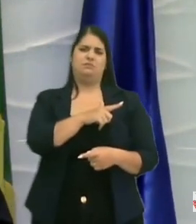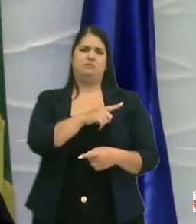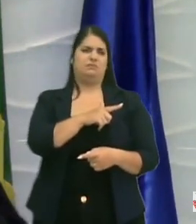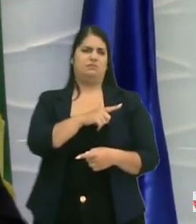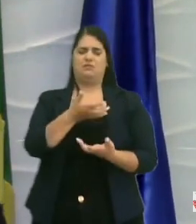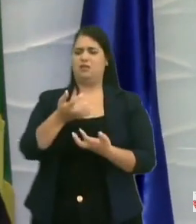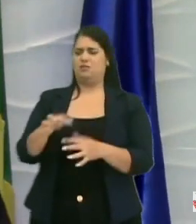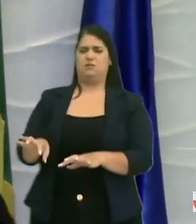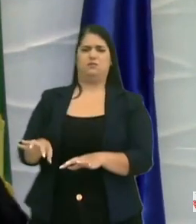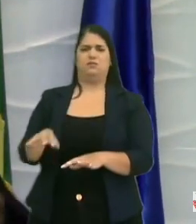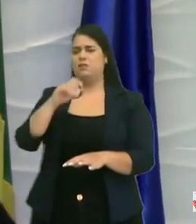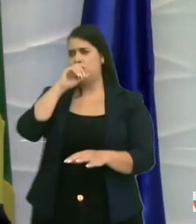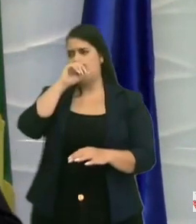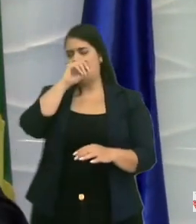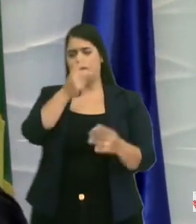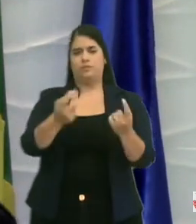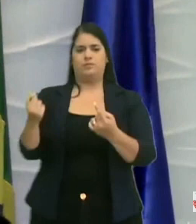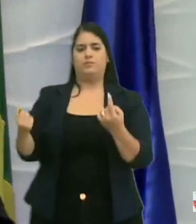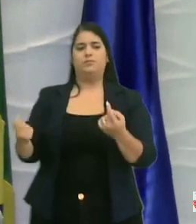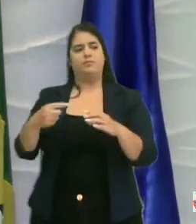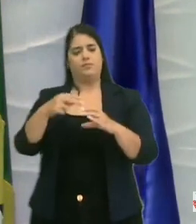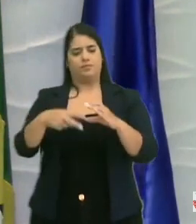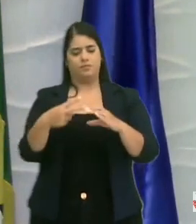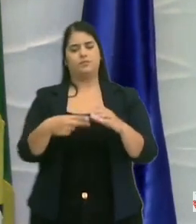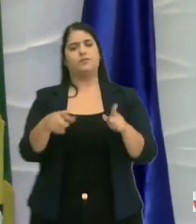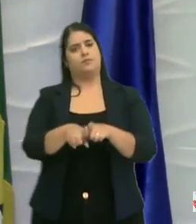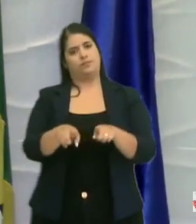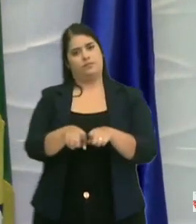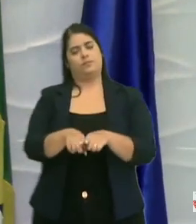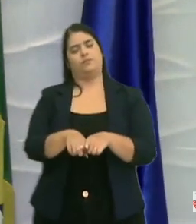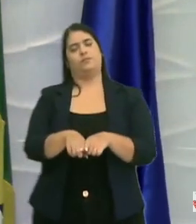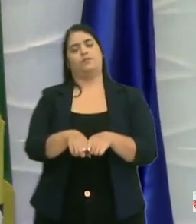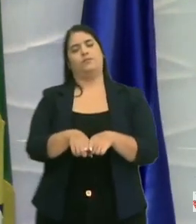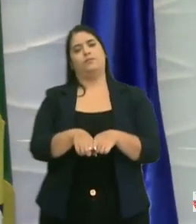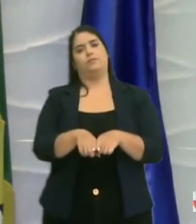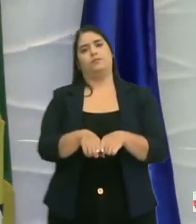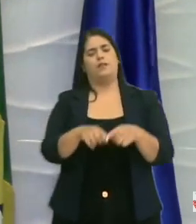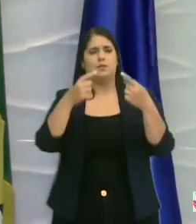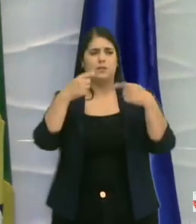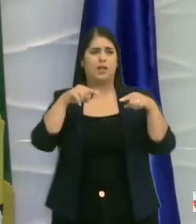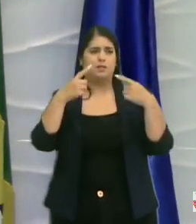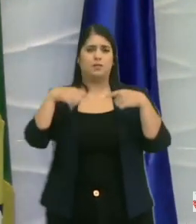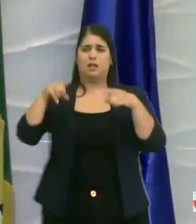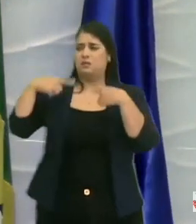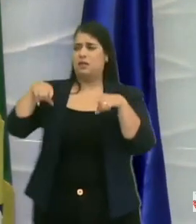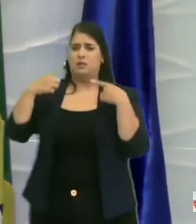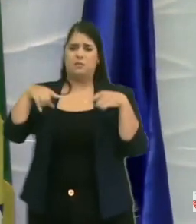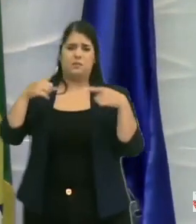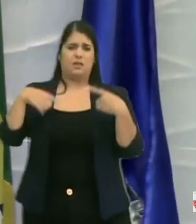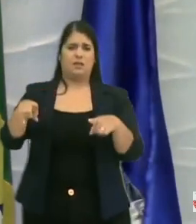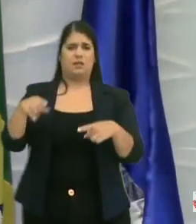Não só para nós, como para essa casa, estar aqui com discursos maltratando as pessoas.